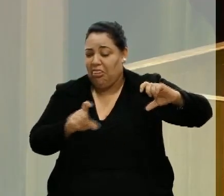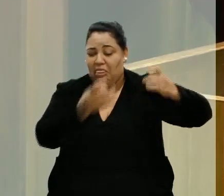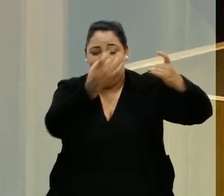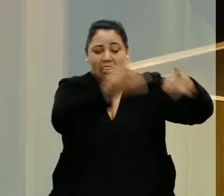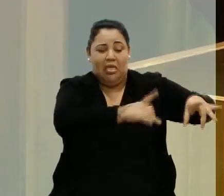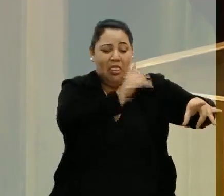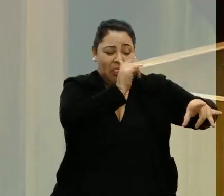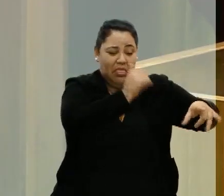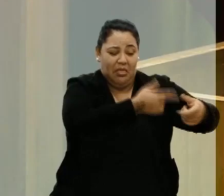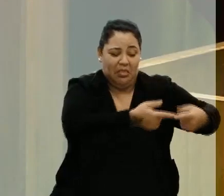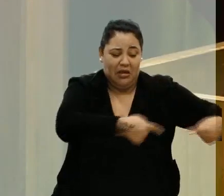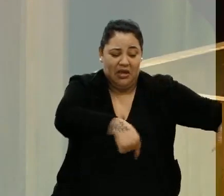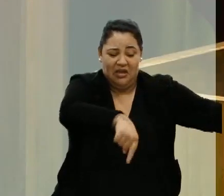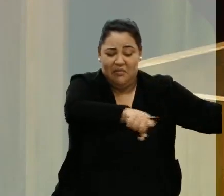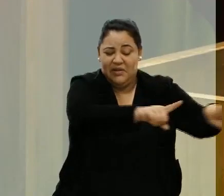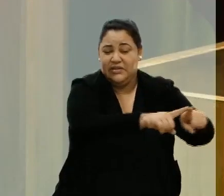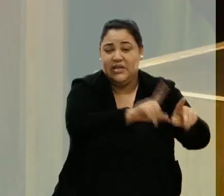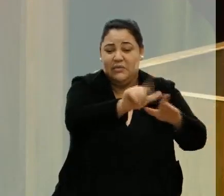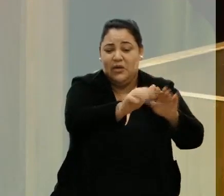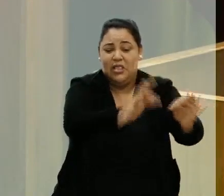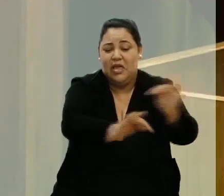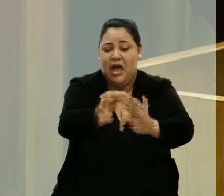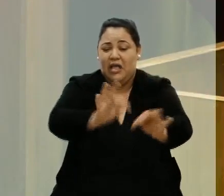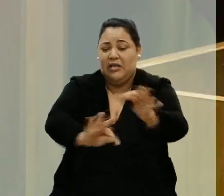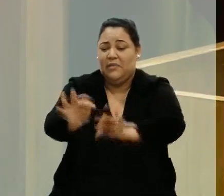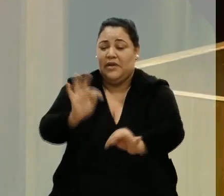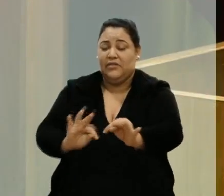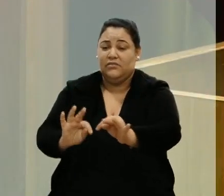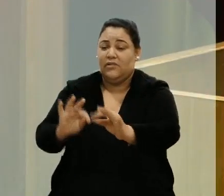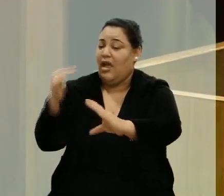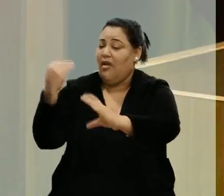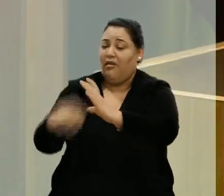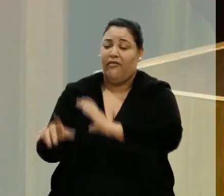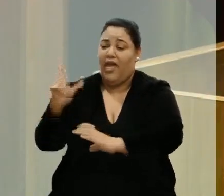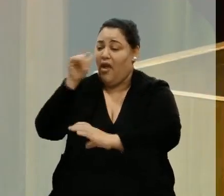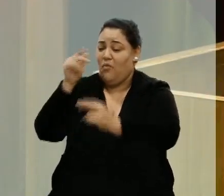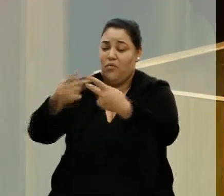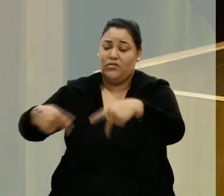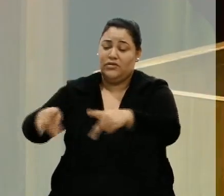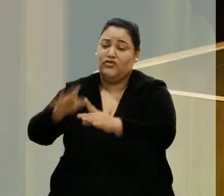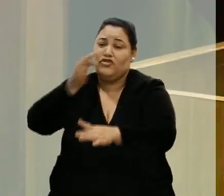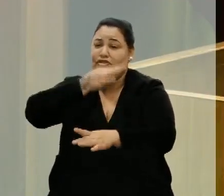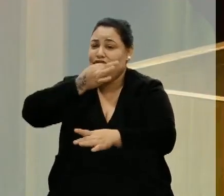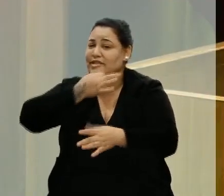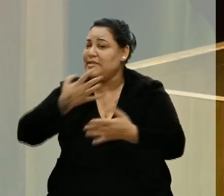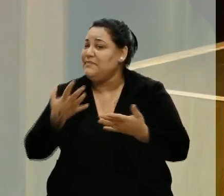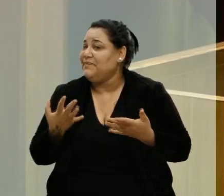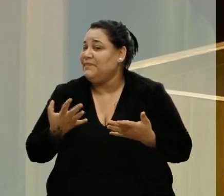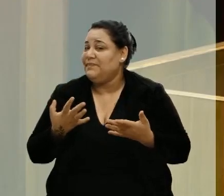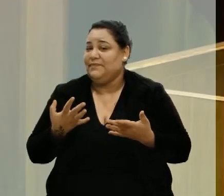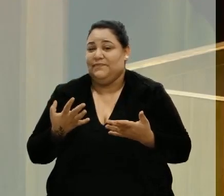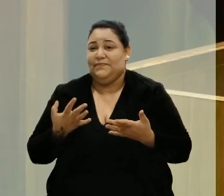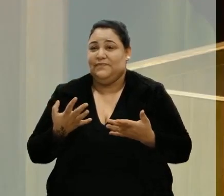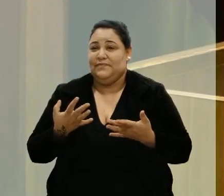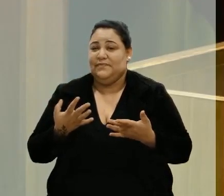toma água é o cidadão caxiense, a população caxiense. Nós estamos preocupados com o meio ambiente? Não.